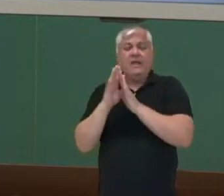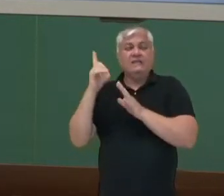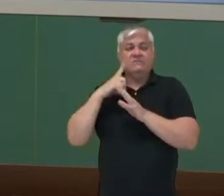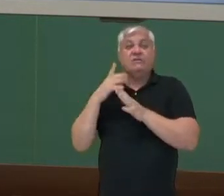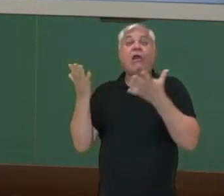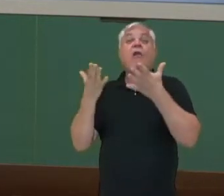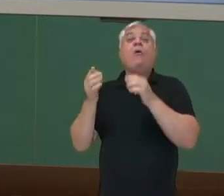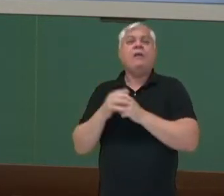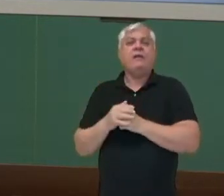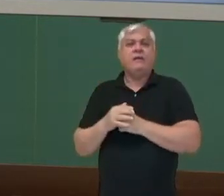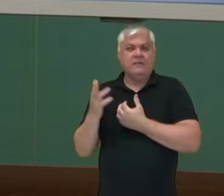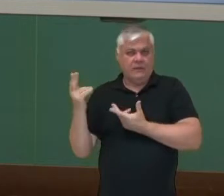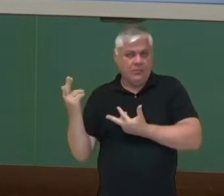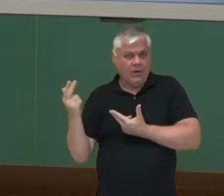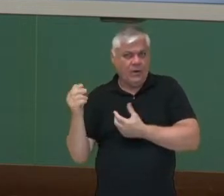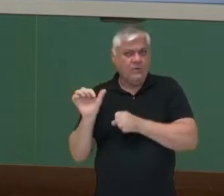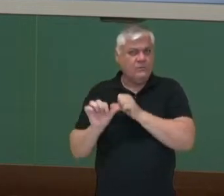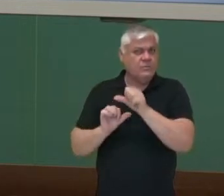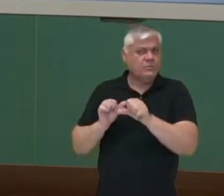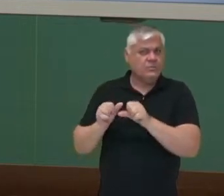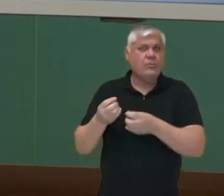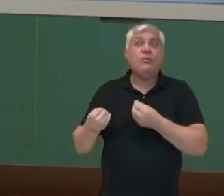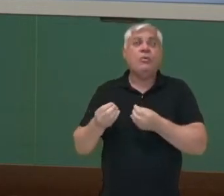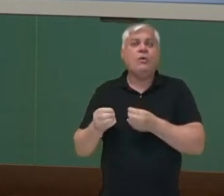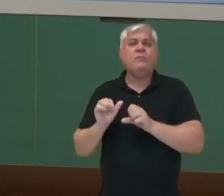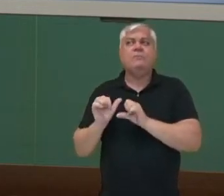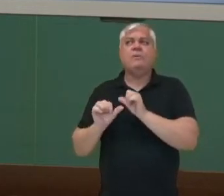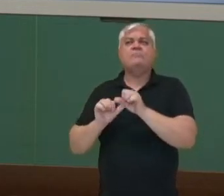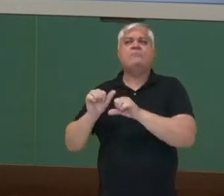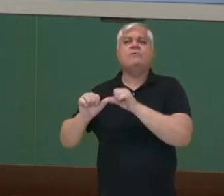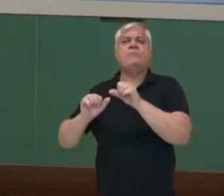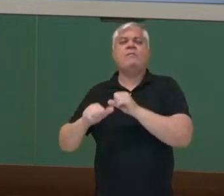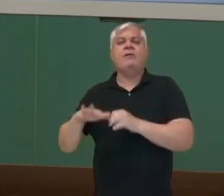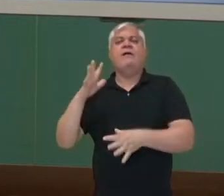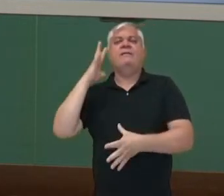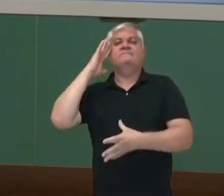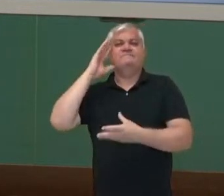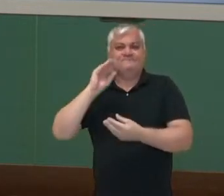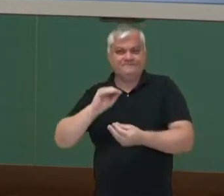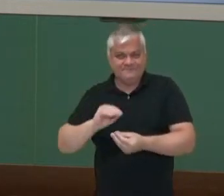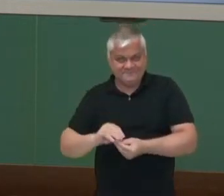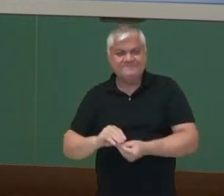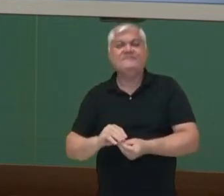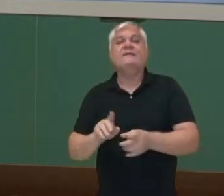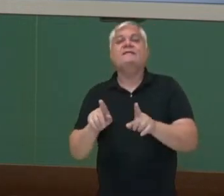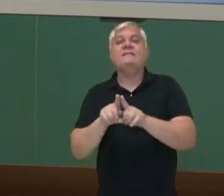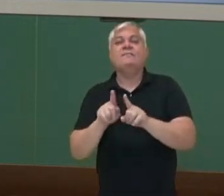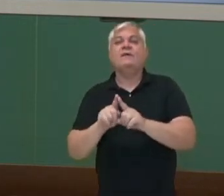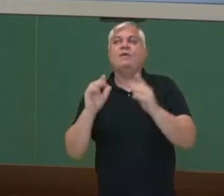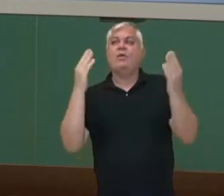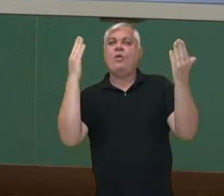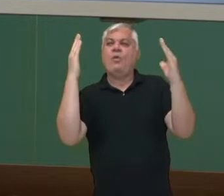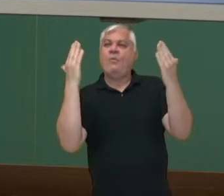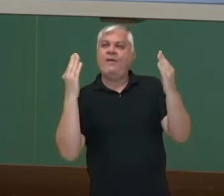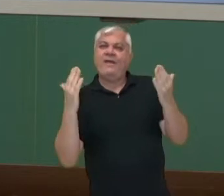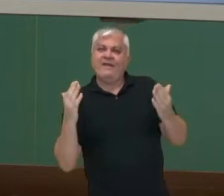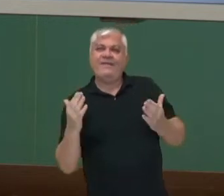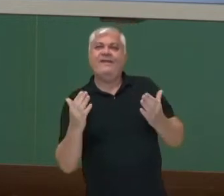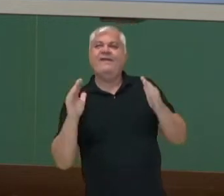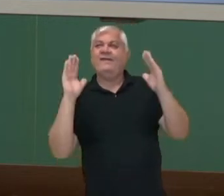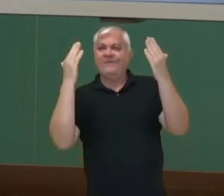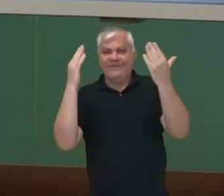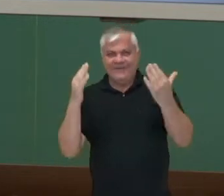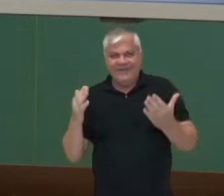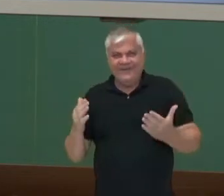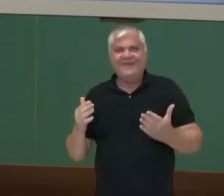área? Para a gente entender como tudo isso foi se modificando ao longo do tempo e poder comparar com outras partes, no nosso caso